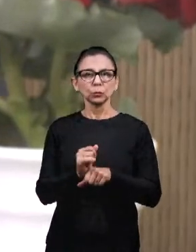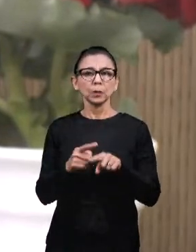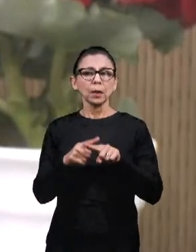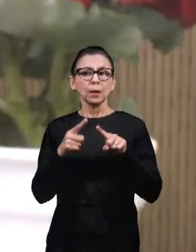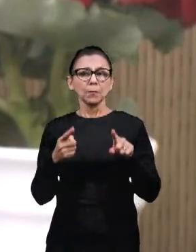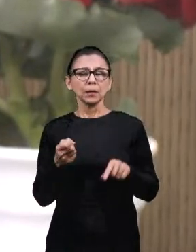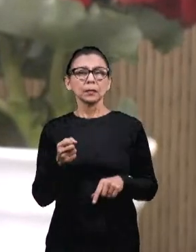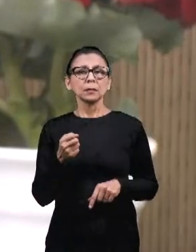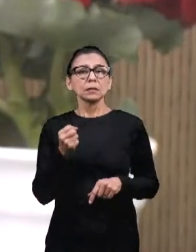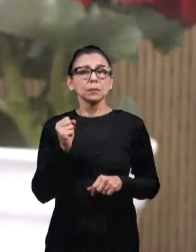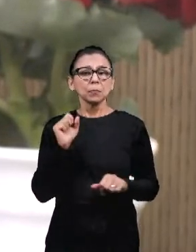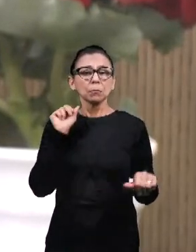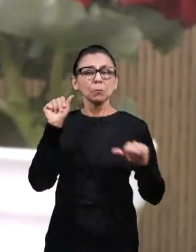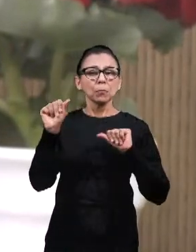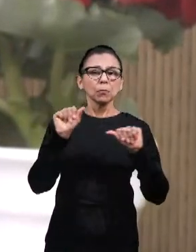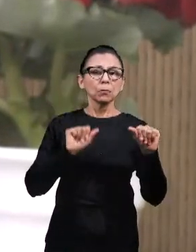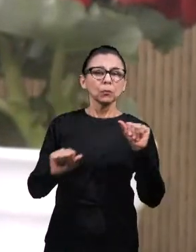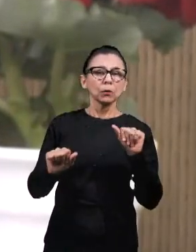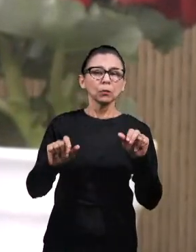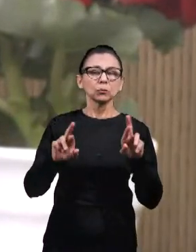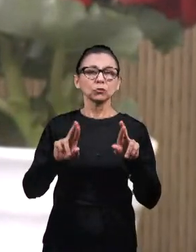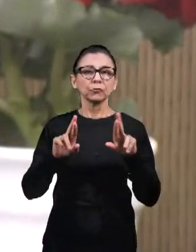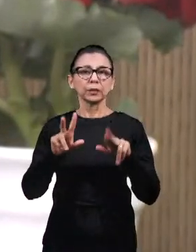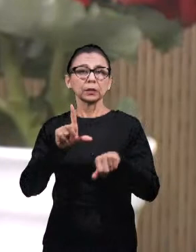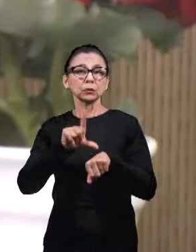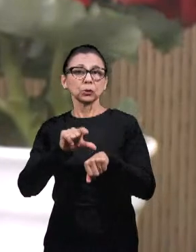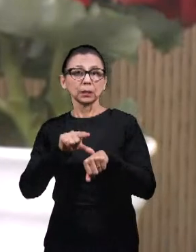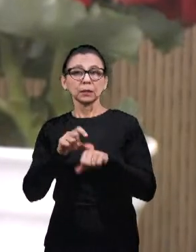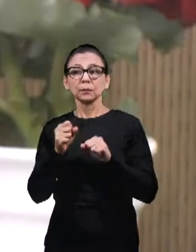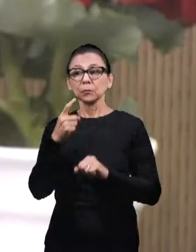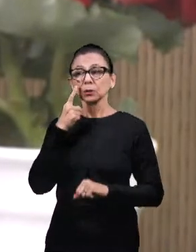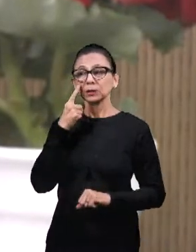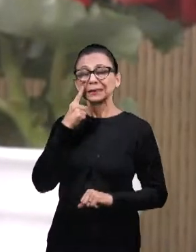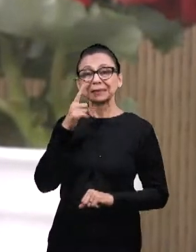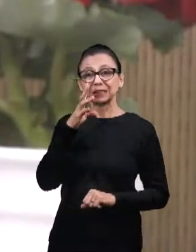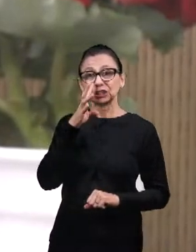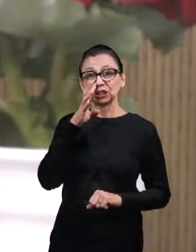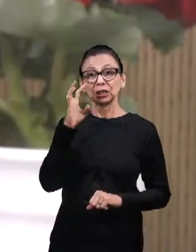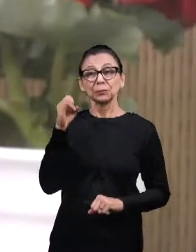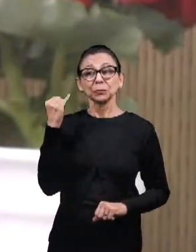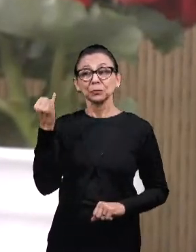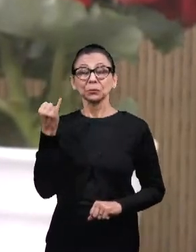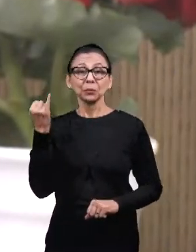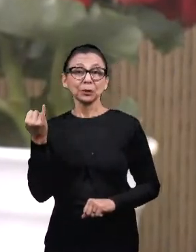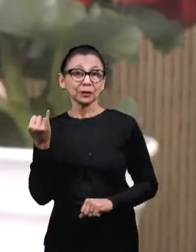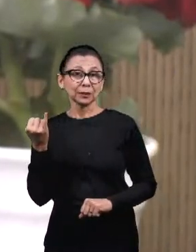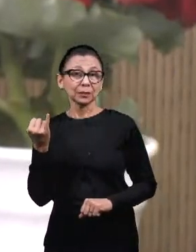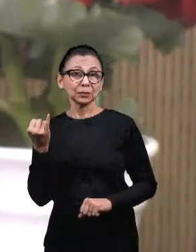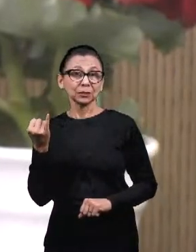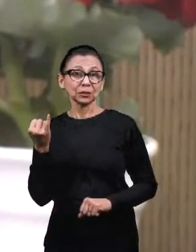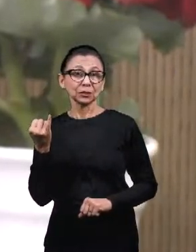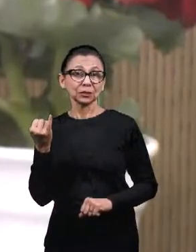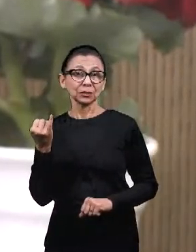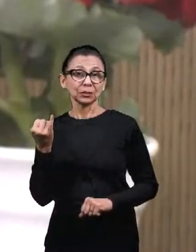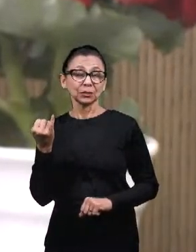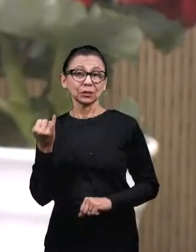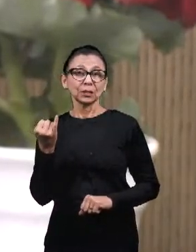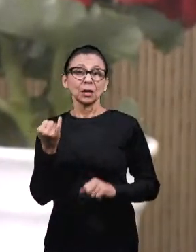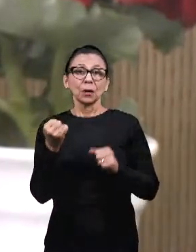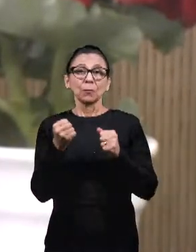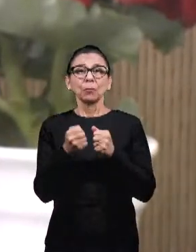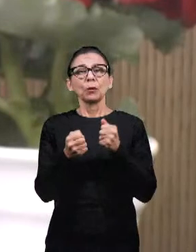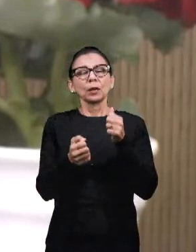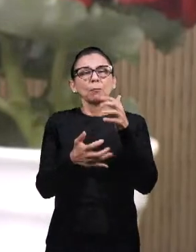horários, você assistir em outro horário. Como isso é importante, porque você não está tendo filtros no meio entre